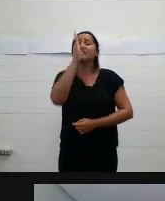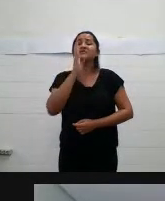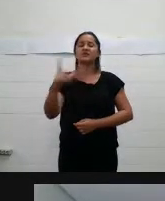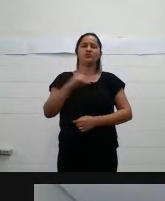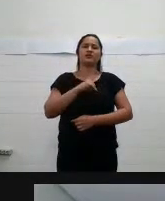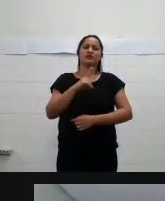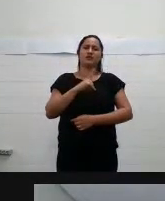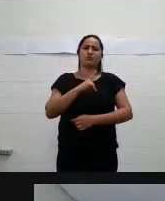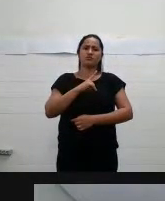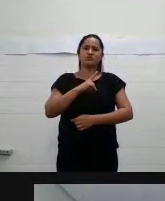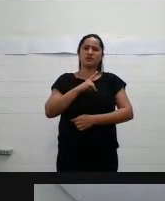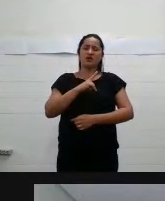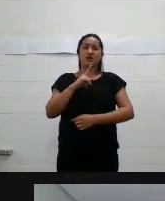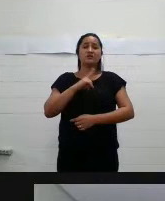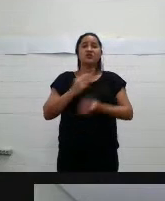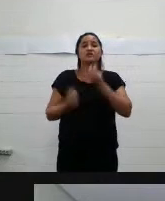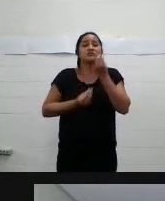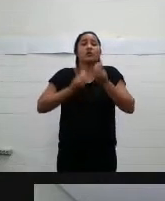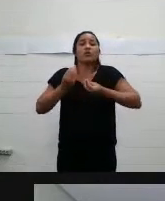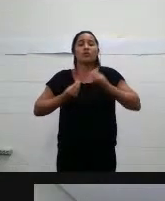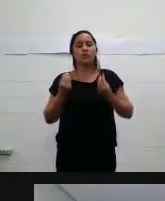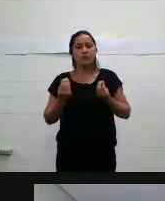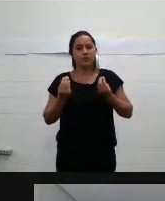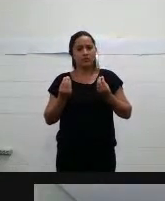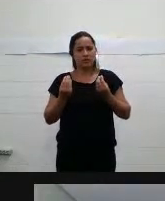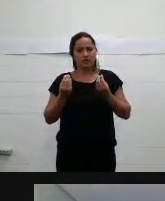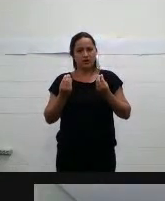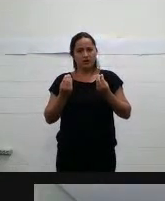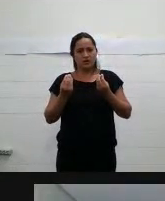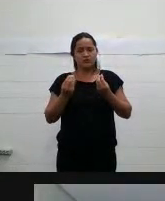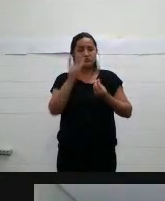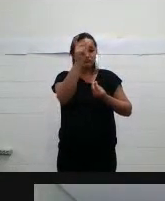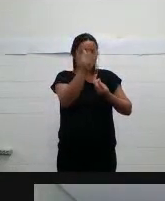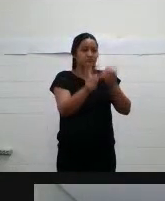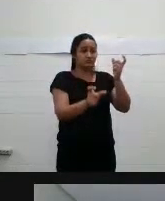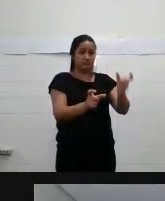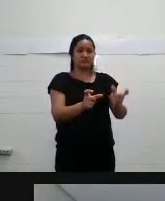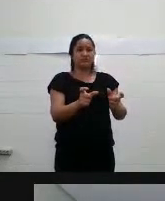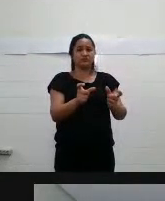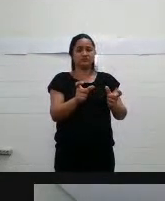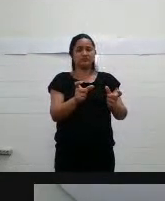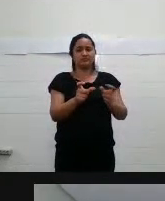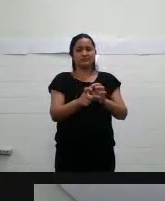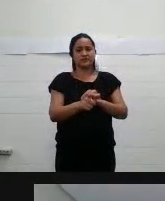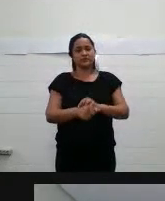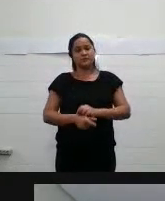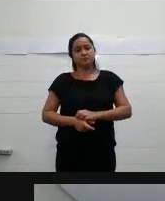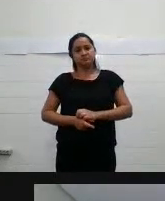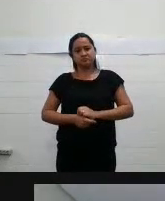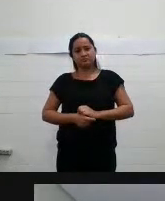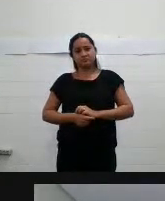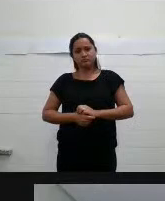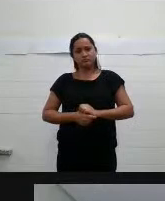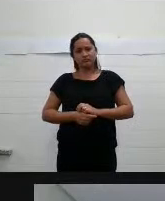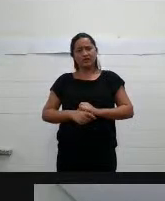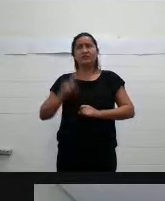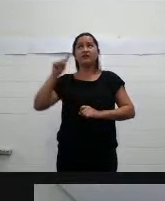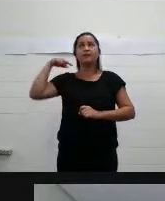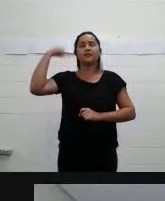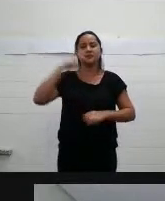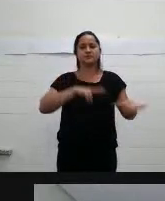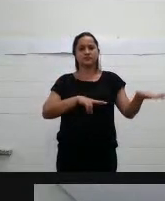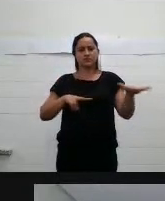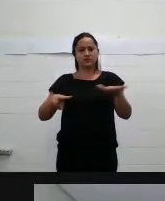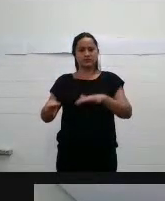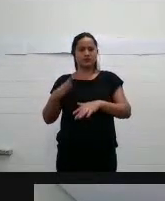Isso tem a ver com o resultado. Nós somos produto disso. Nós somos... Na próxima semana, eu